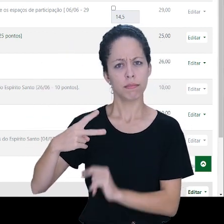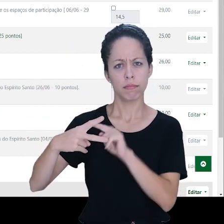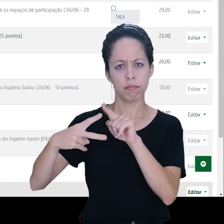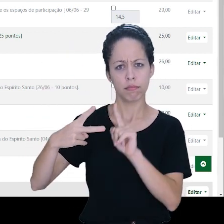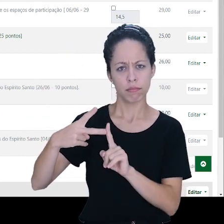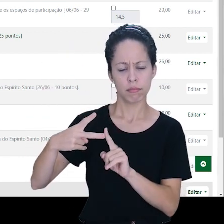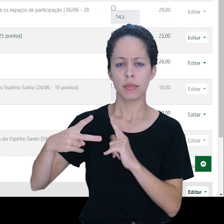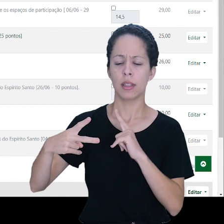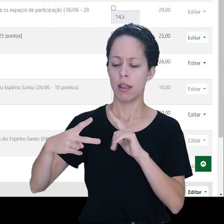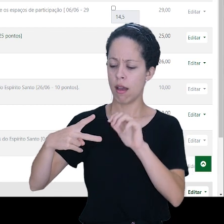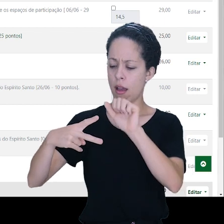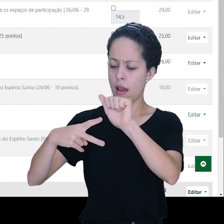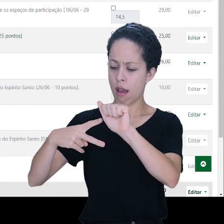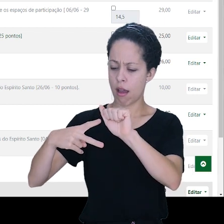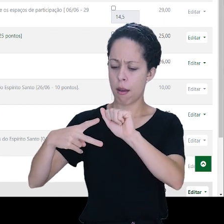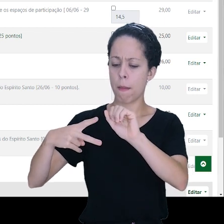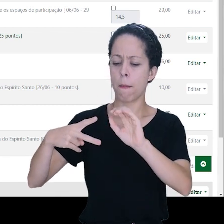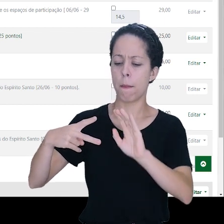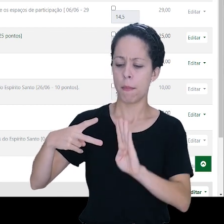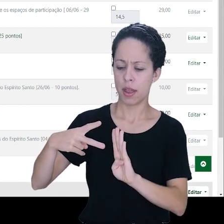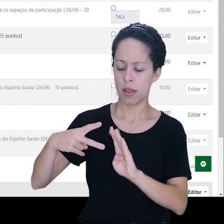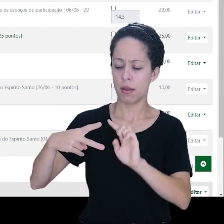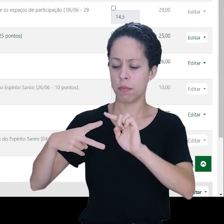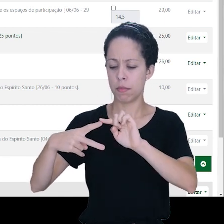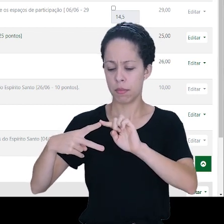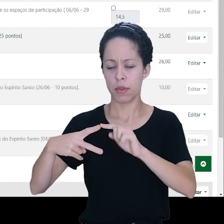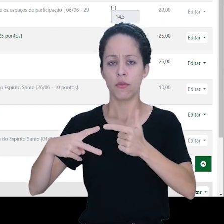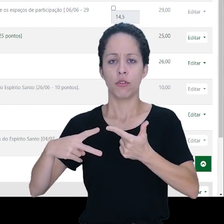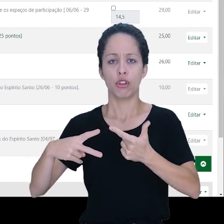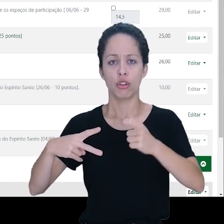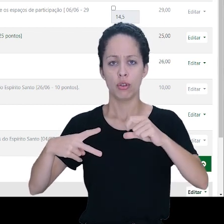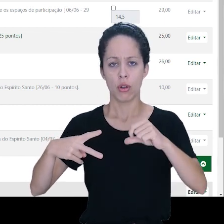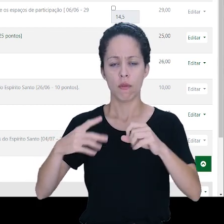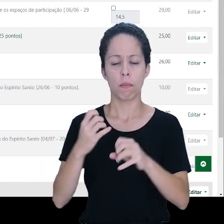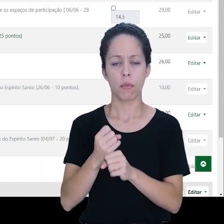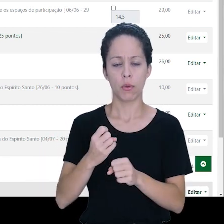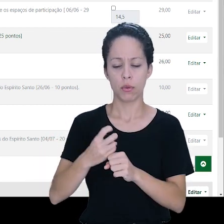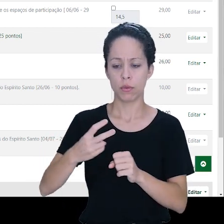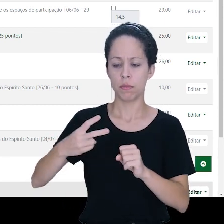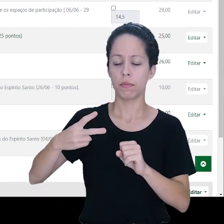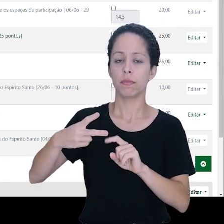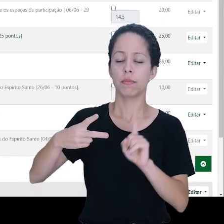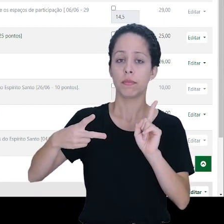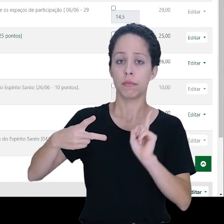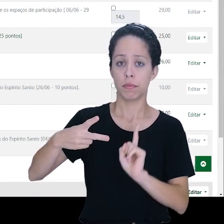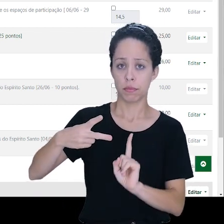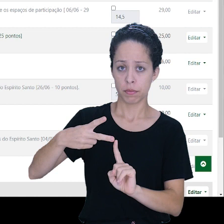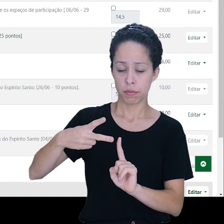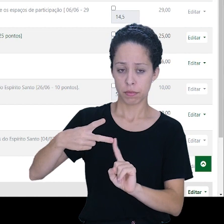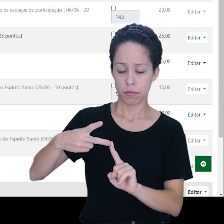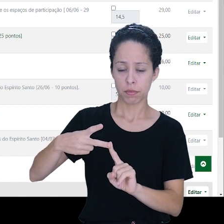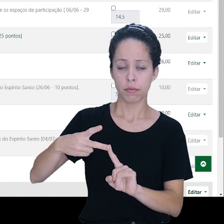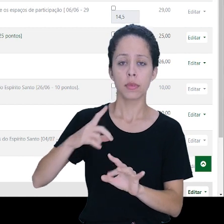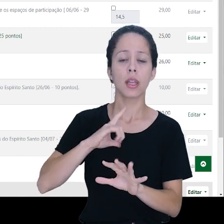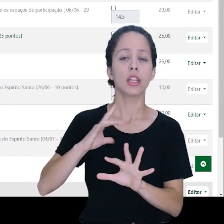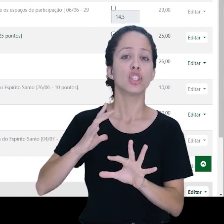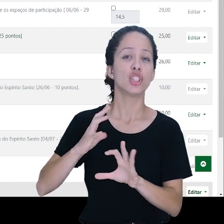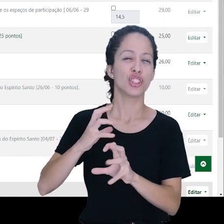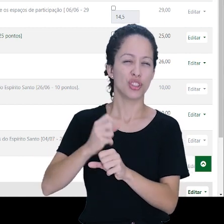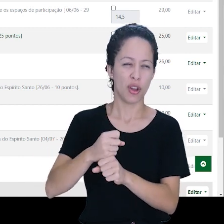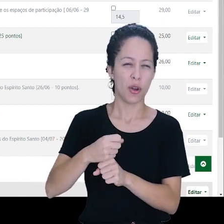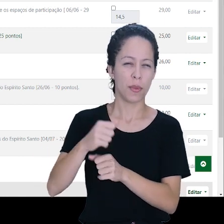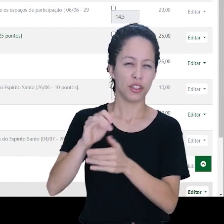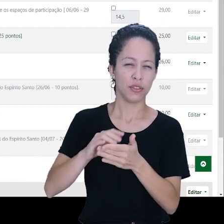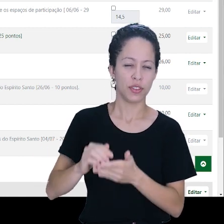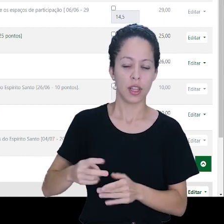das notas aqui da atividade a dá 29 pontos e também a soma das notas que é uma tarefa Só que nesse caso da recuperação a da 29 a soma das